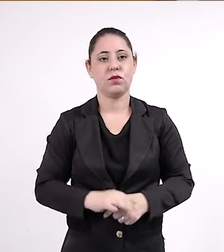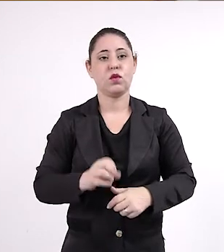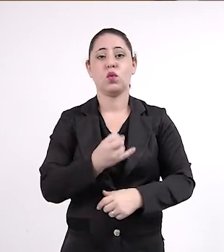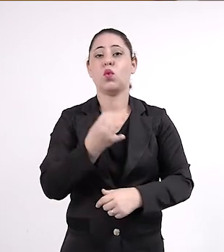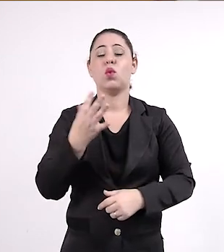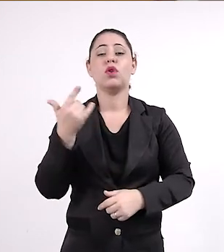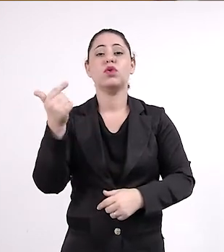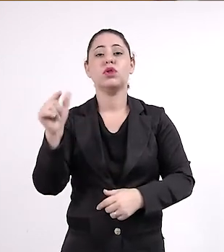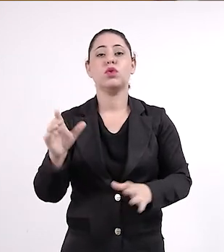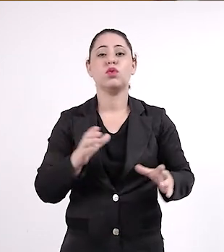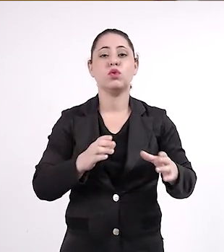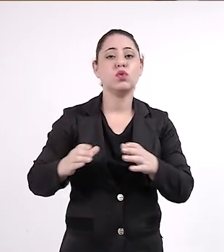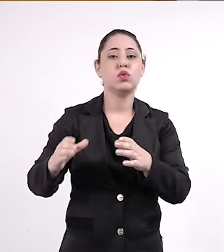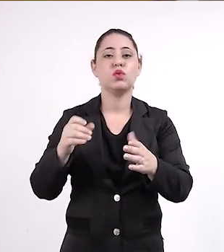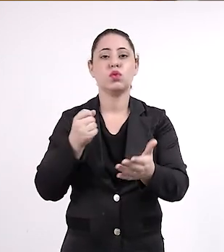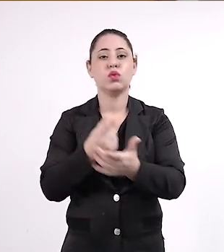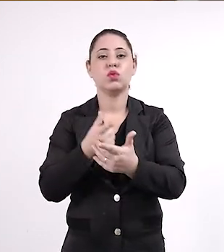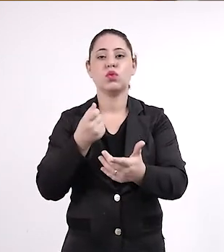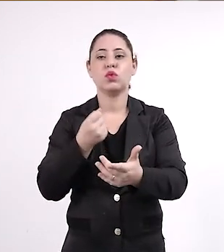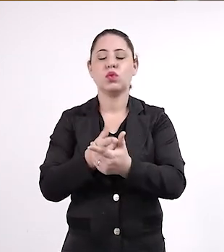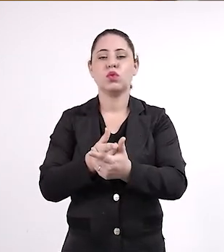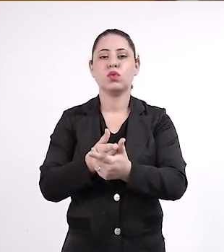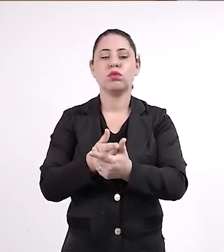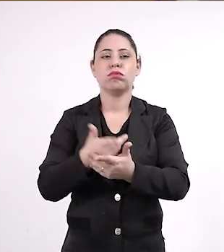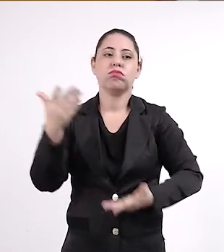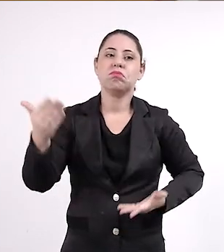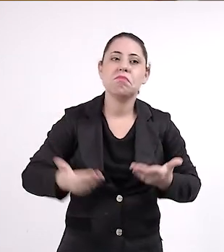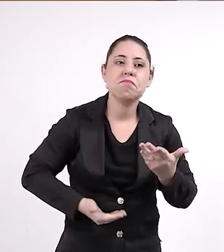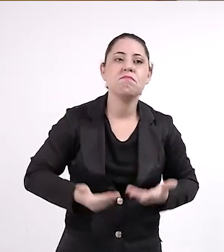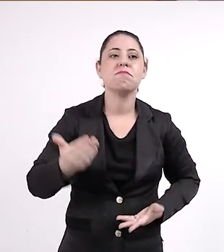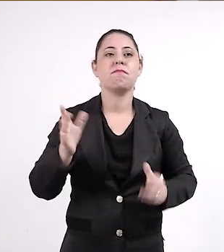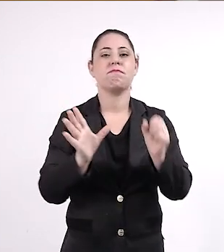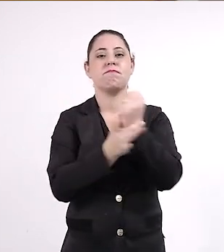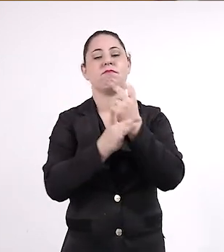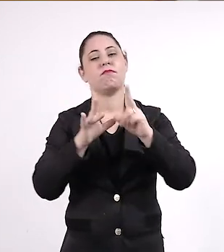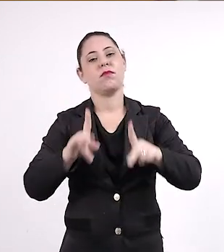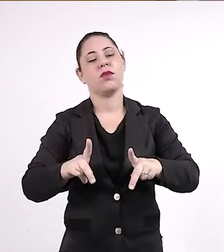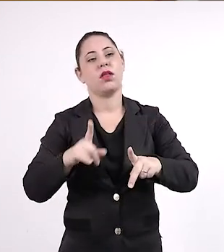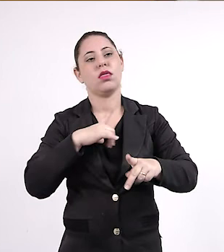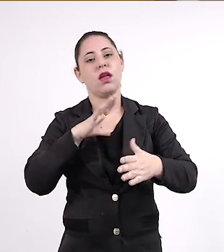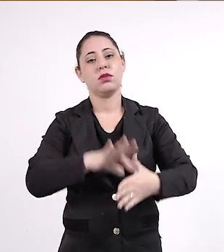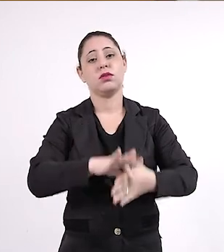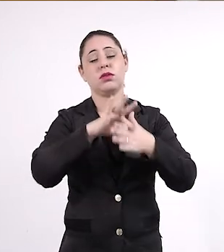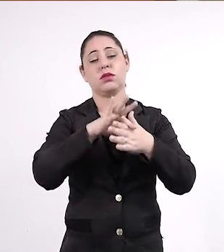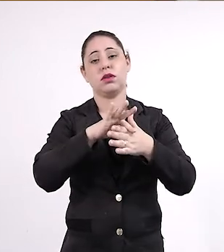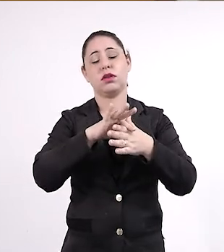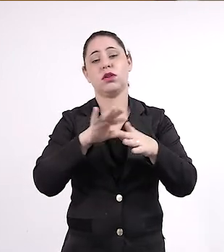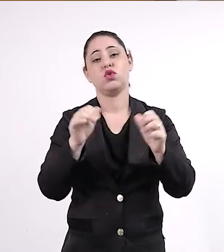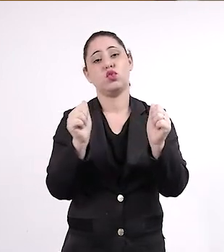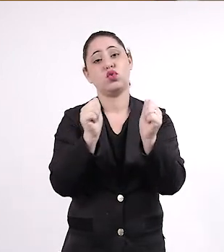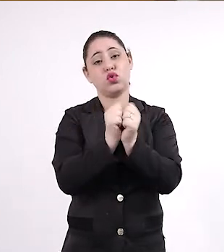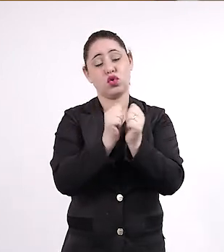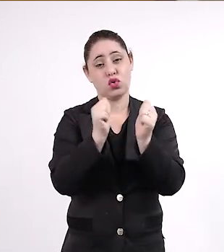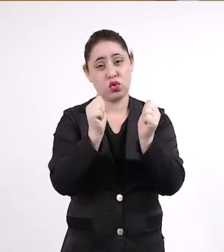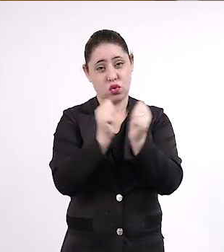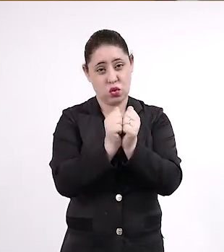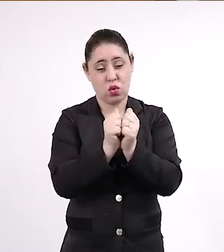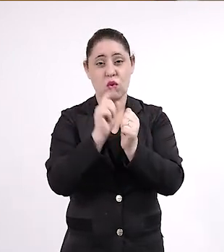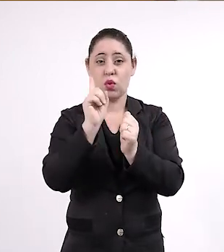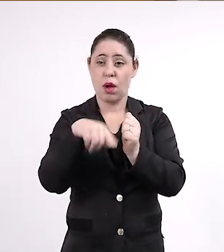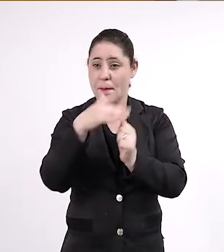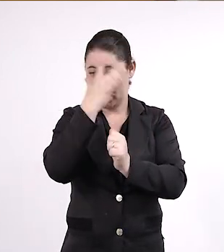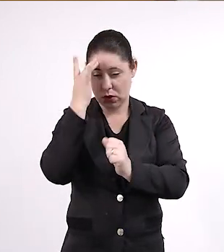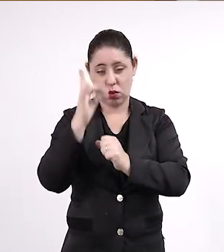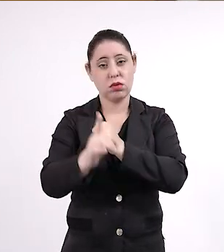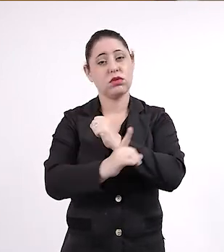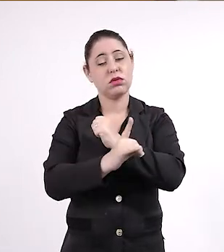Em quais outros ramos do comércio e da prestação de serviços a Defensoria tem se destacado junto